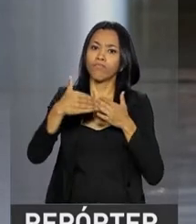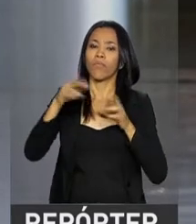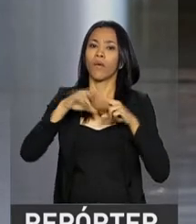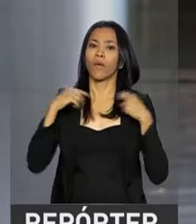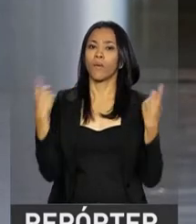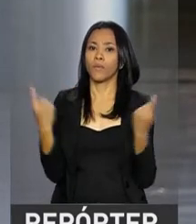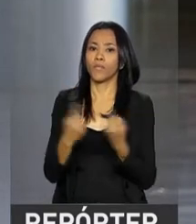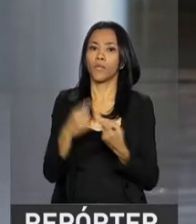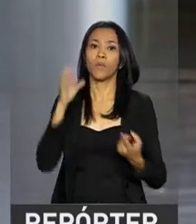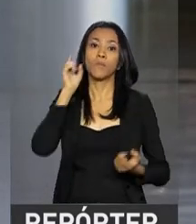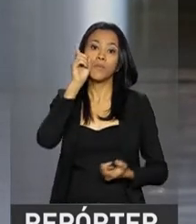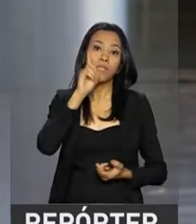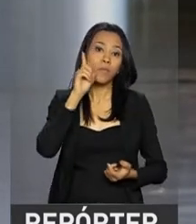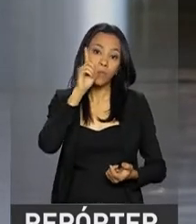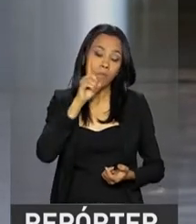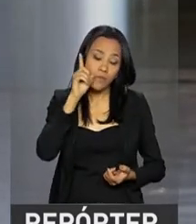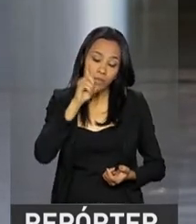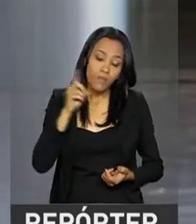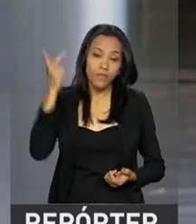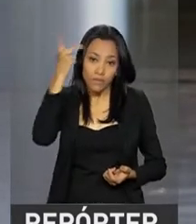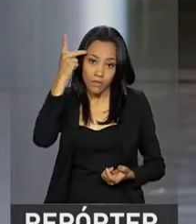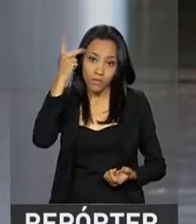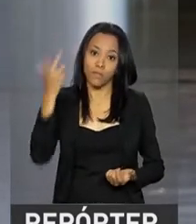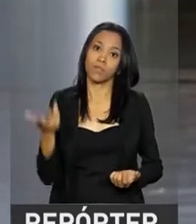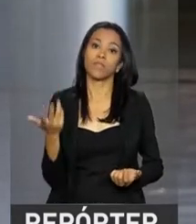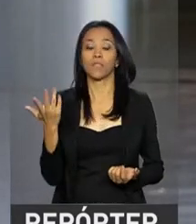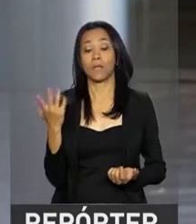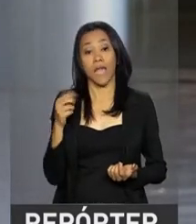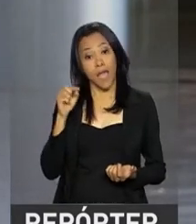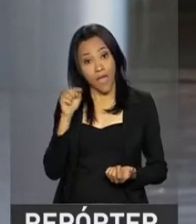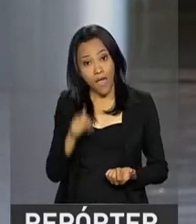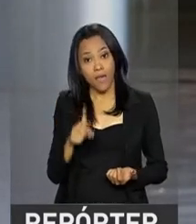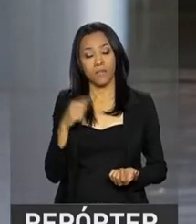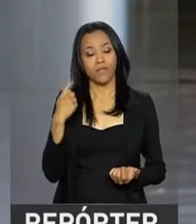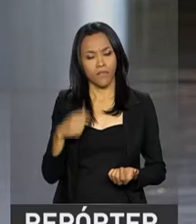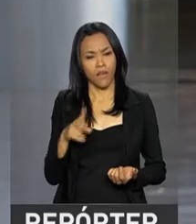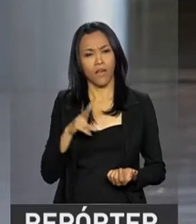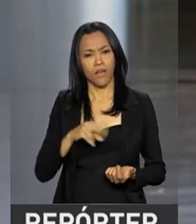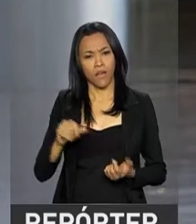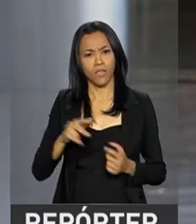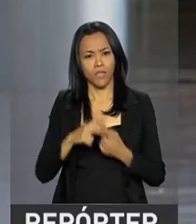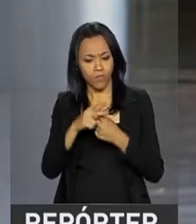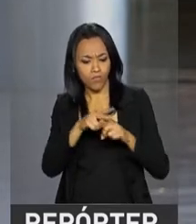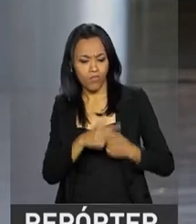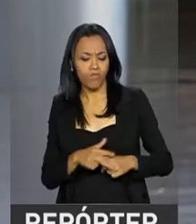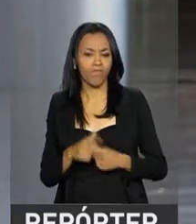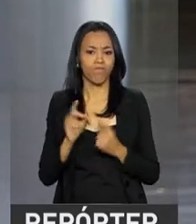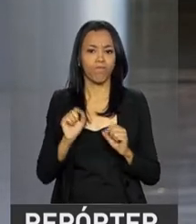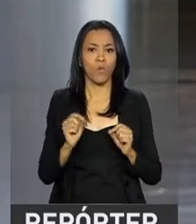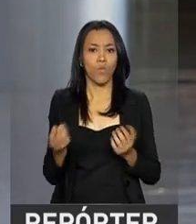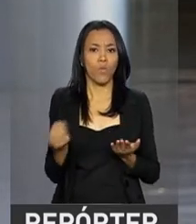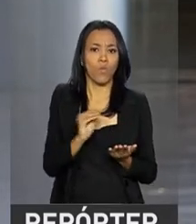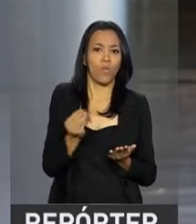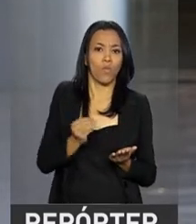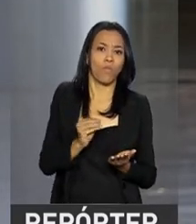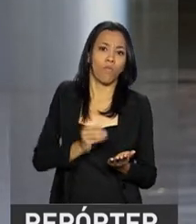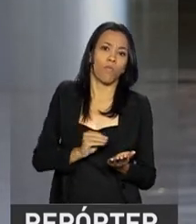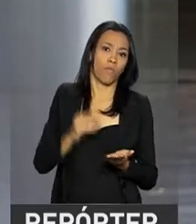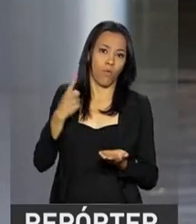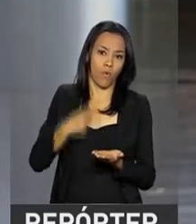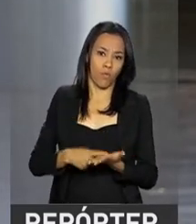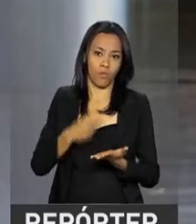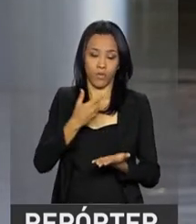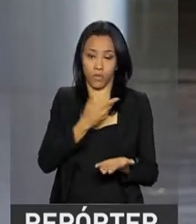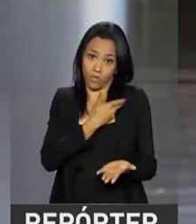do prb de são paulo mas essa agenda deve ser atualizada ao longo do dia com a inclusão de novos compromissos